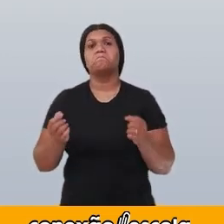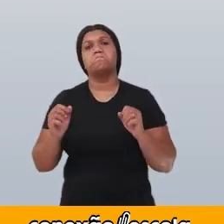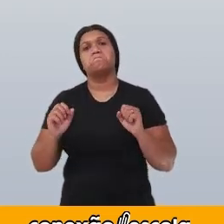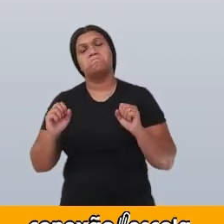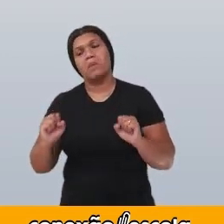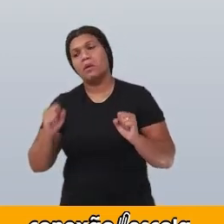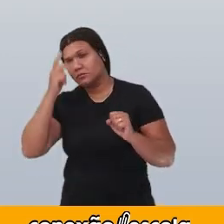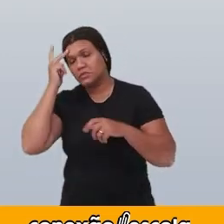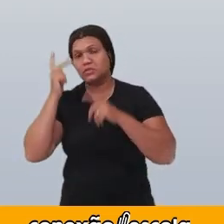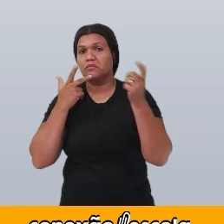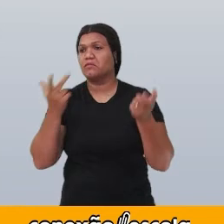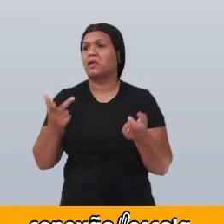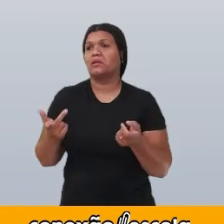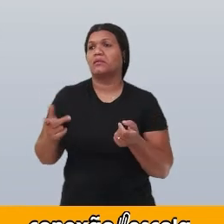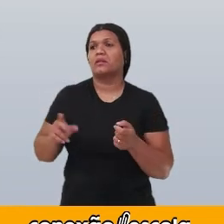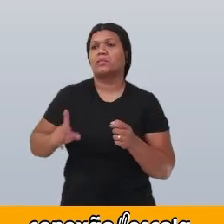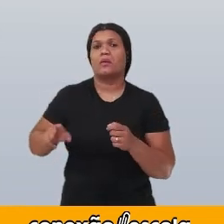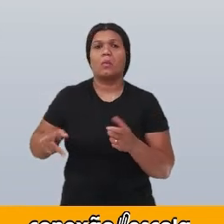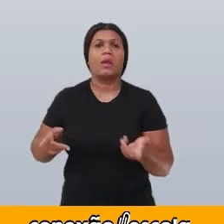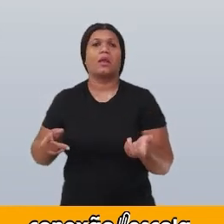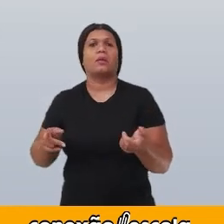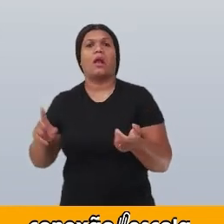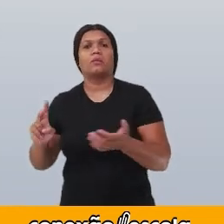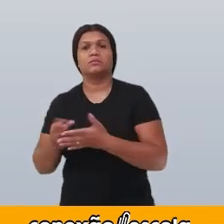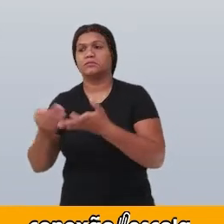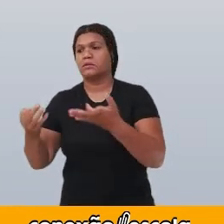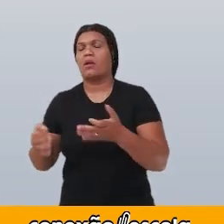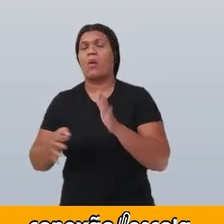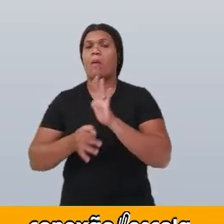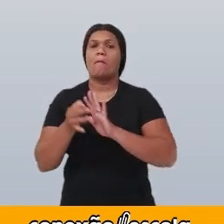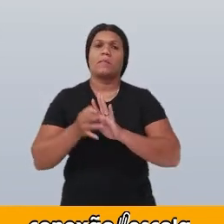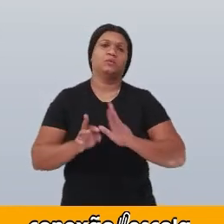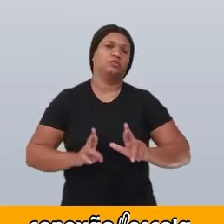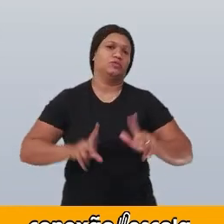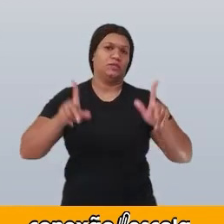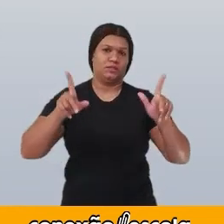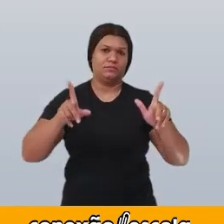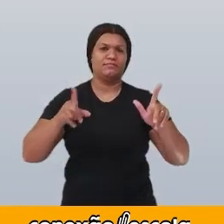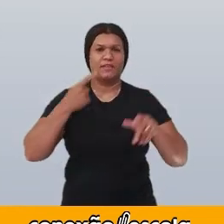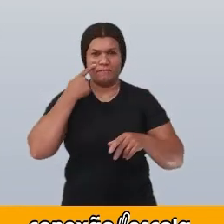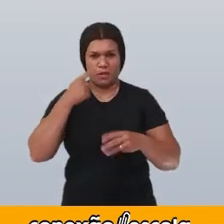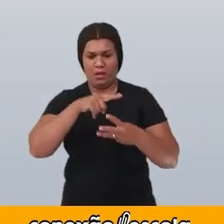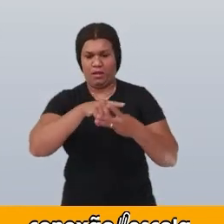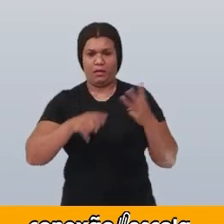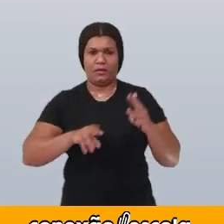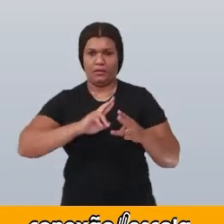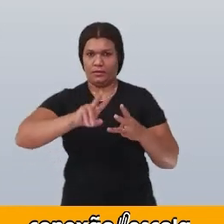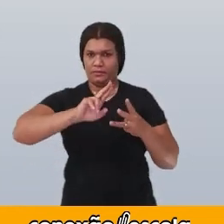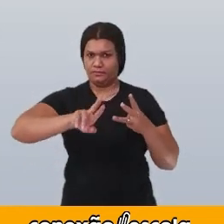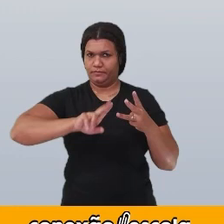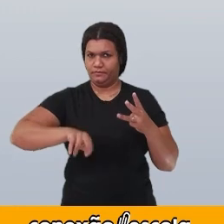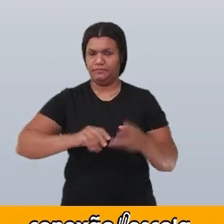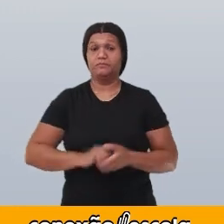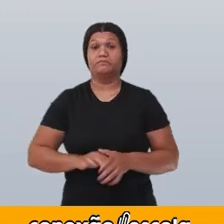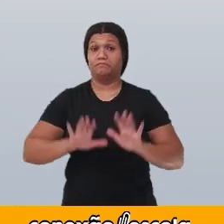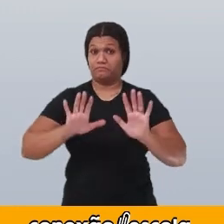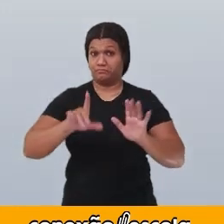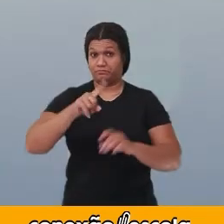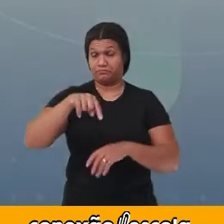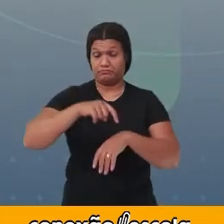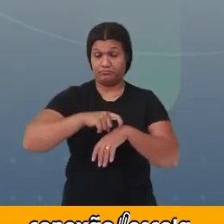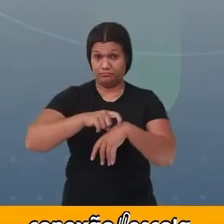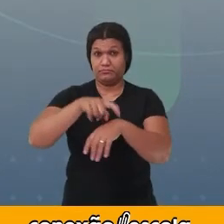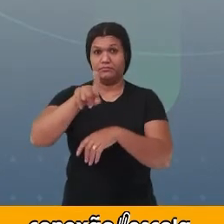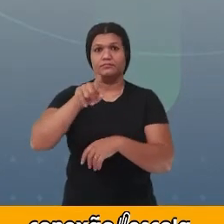esse acontecimento infeliz, emita uma outra opinião. Percebem a diferença? Então, quando você vai